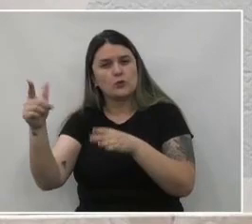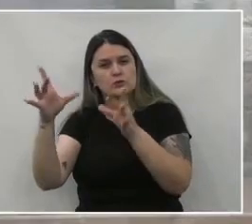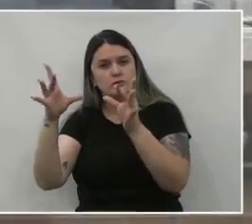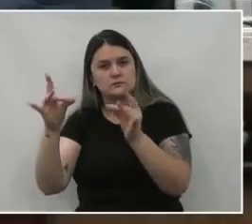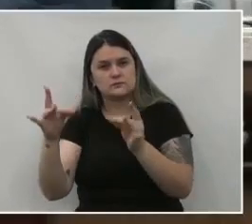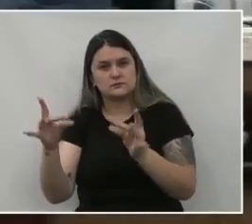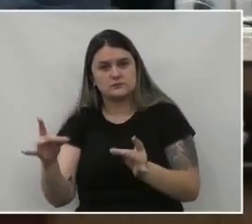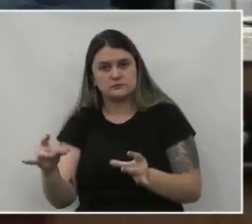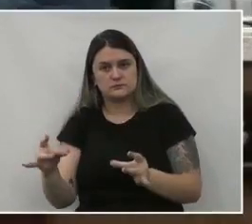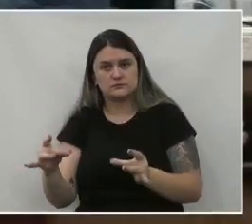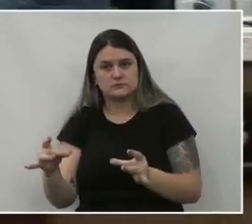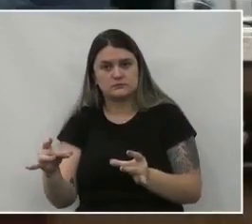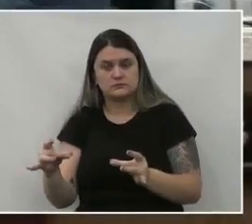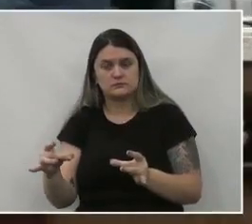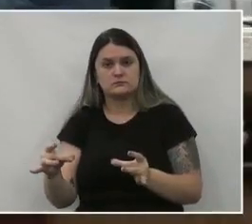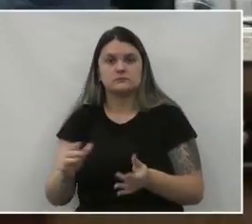providências.